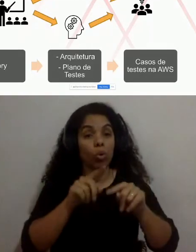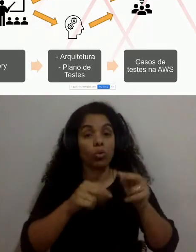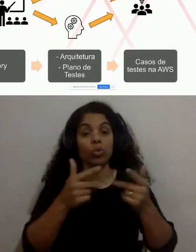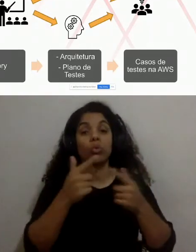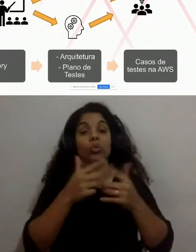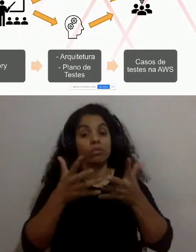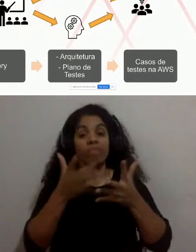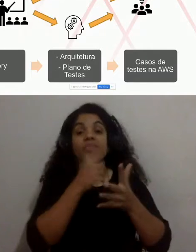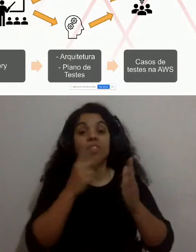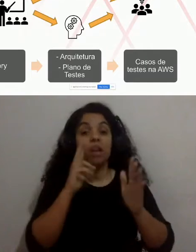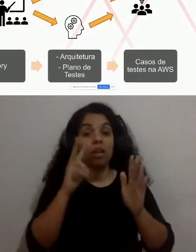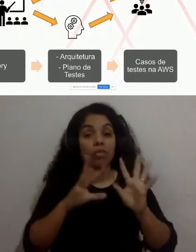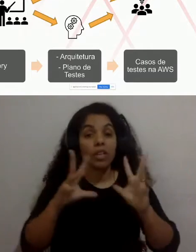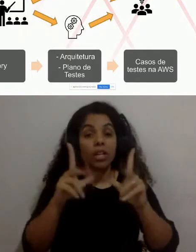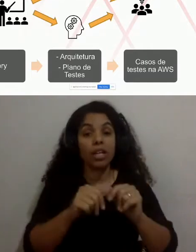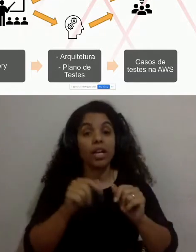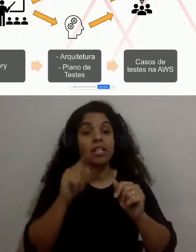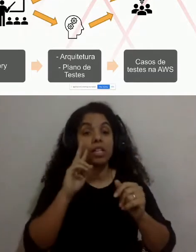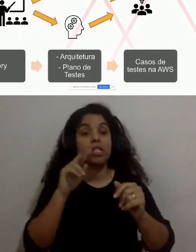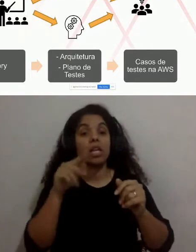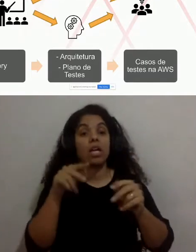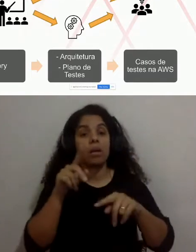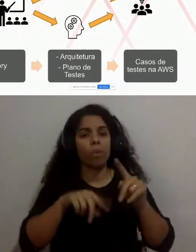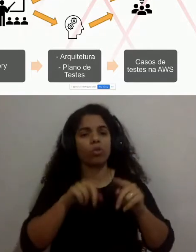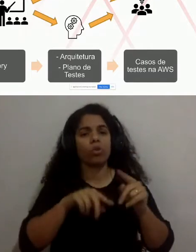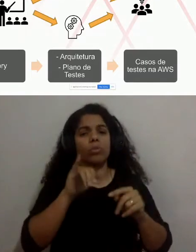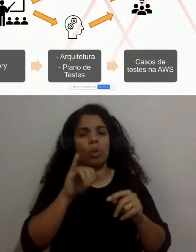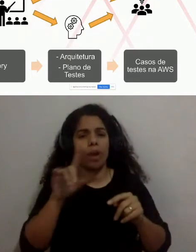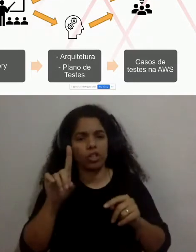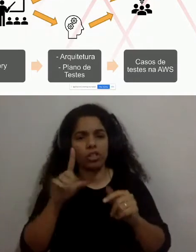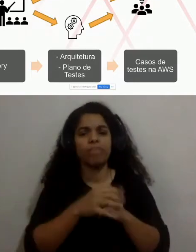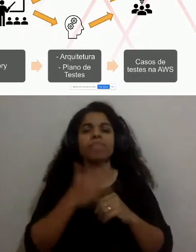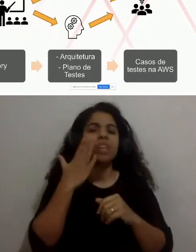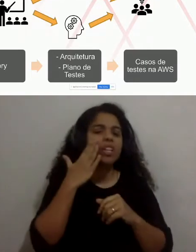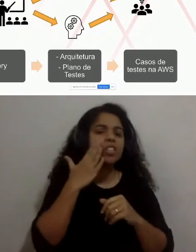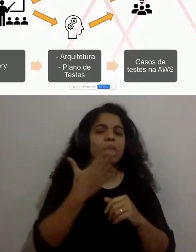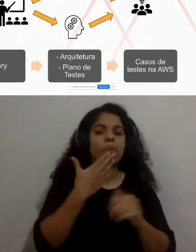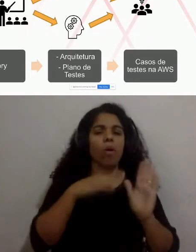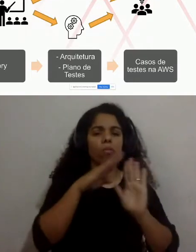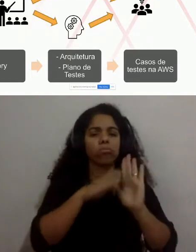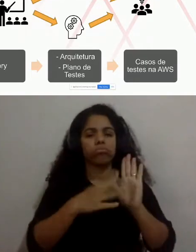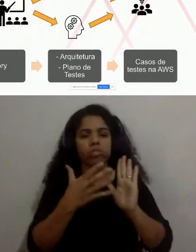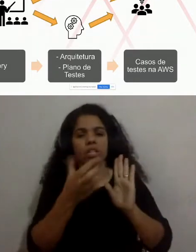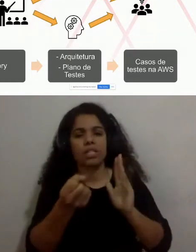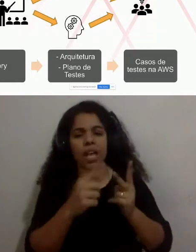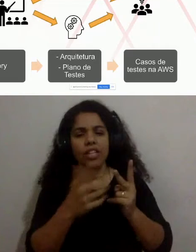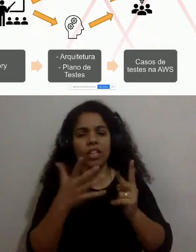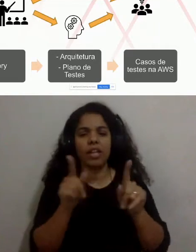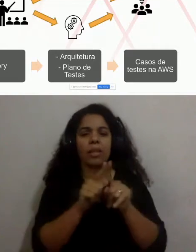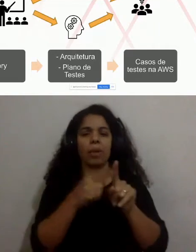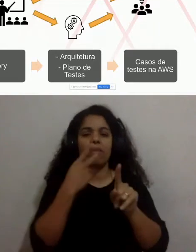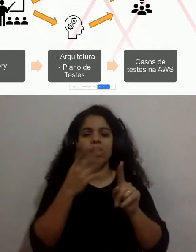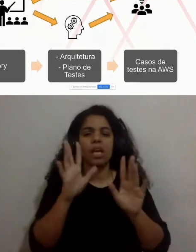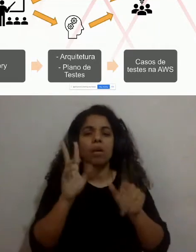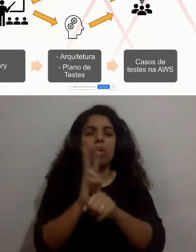eu quero ler esse produto pelo ID. Ótimo, então a gente já sabe qual que é o critério de aceite, e ela também fala assim, por